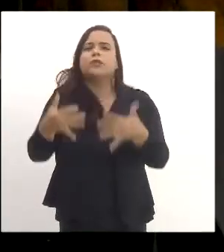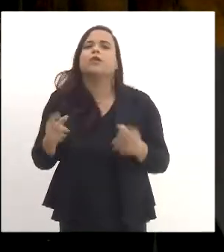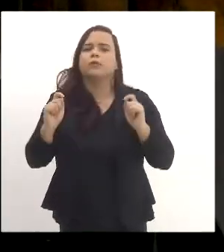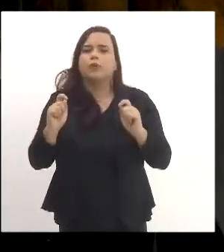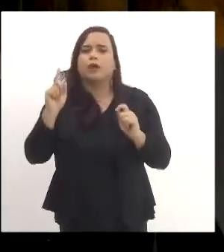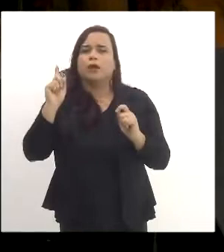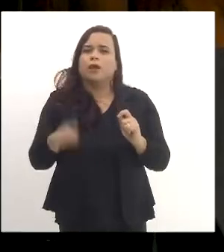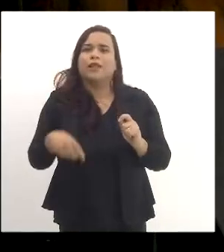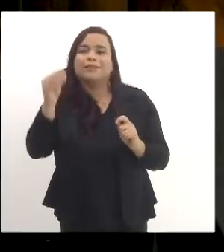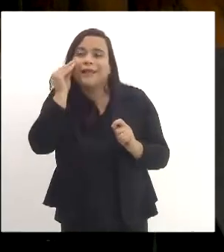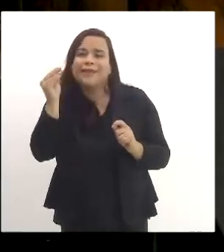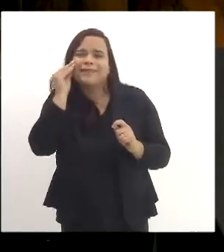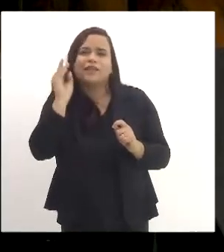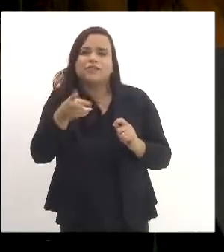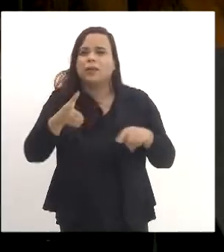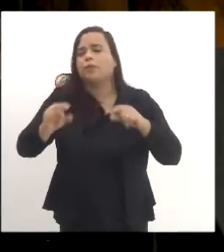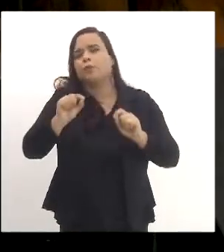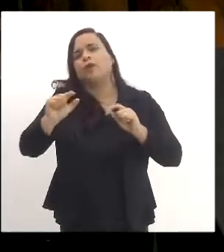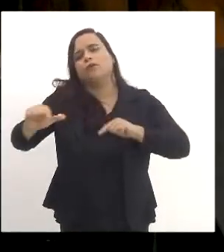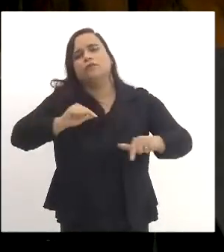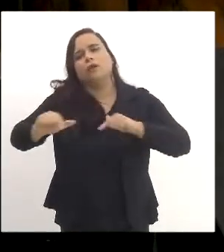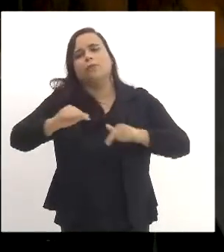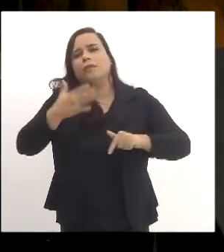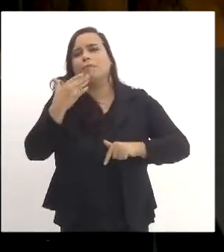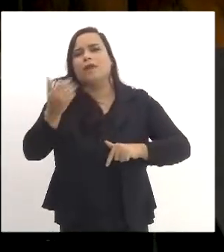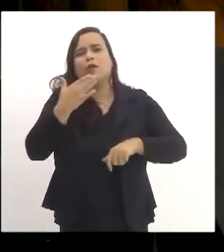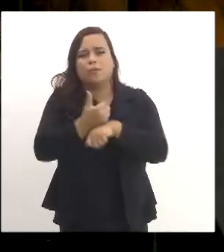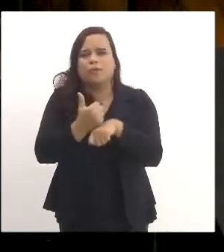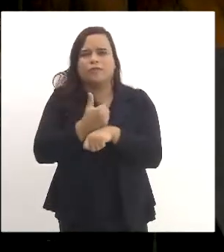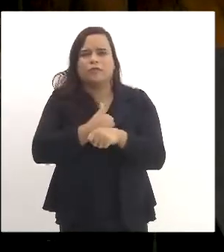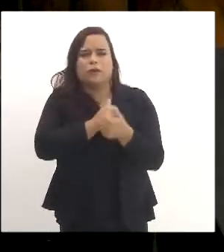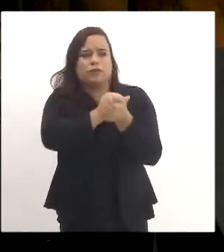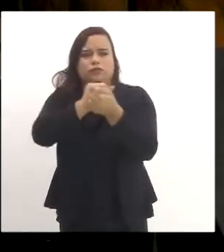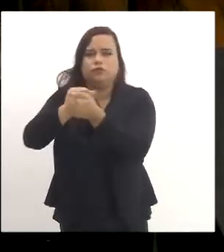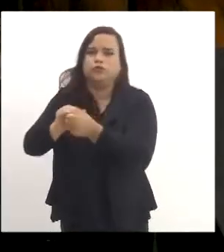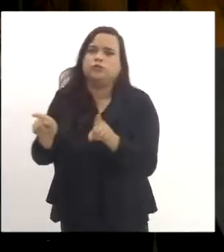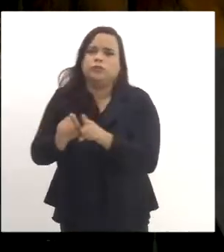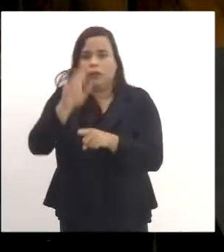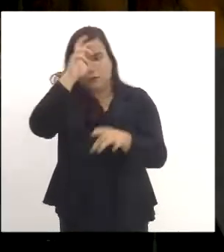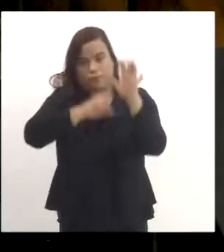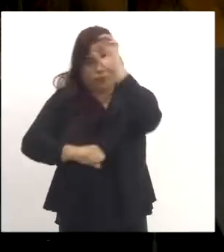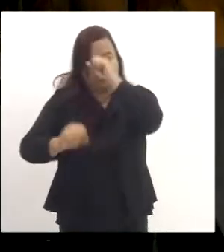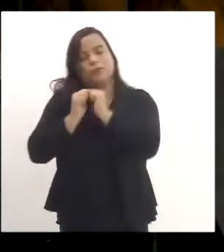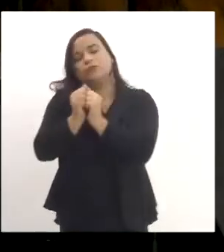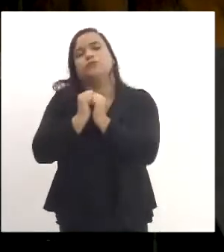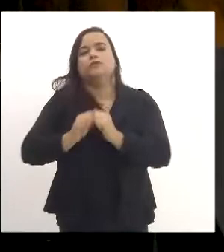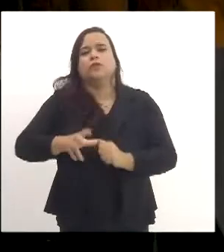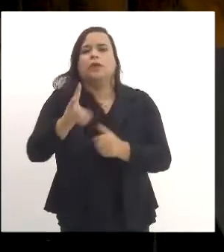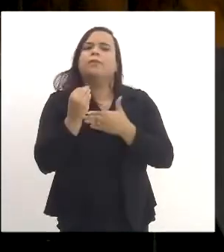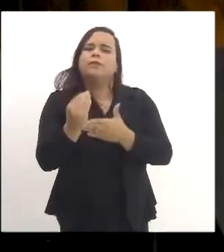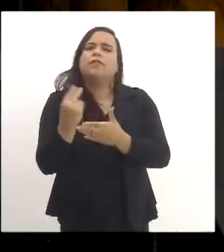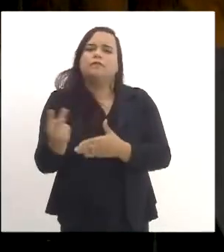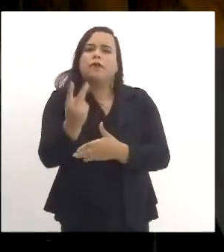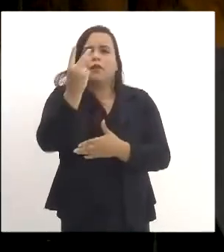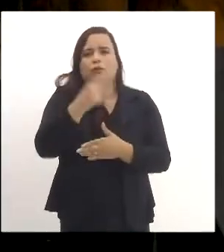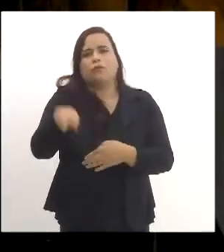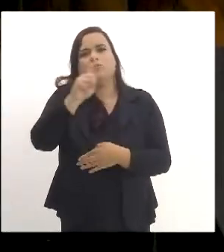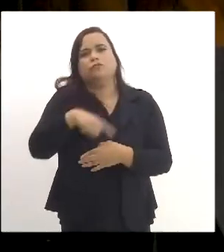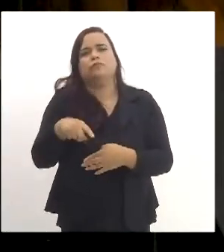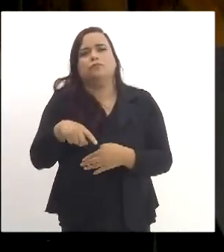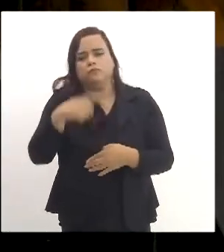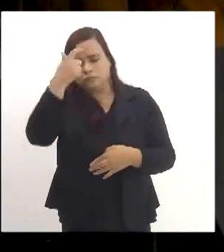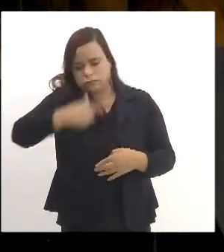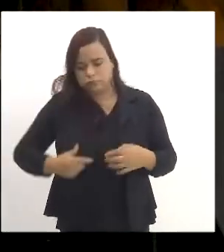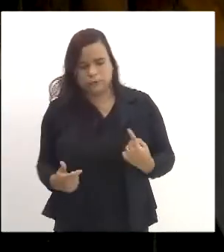que tentem sempre trabalhar com os melhores e continuem a aprender juntos. Valorizem o que vos torna